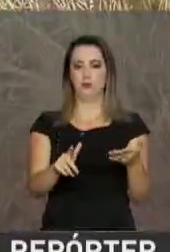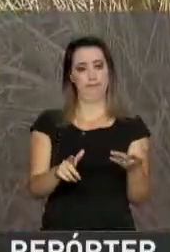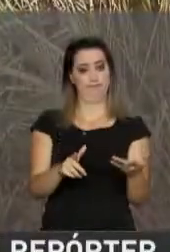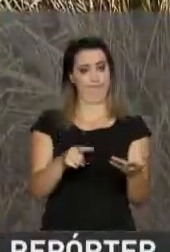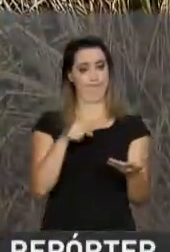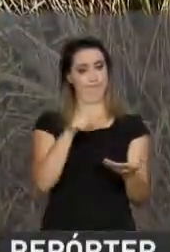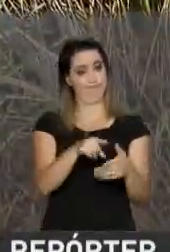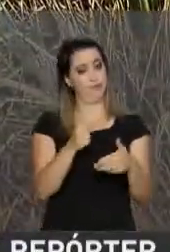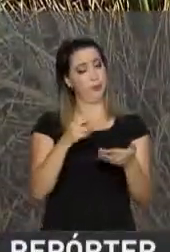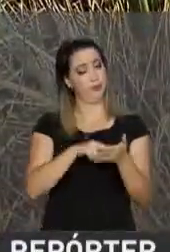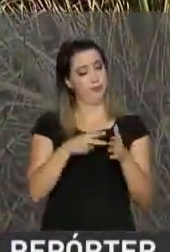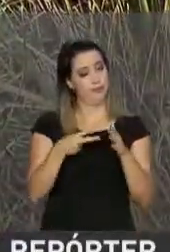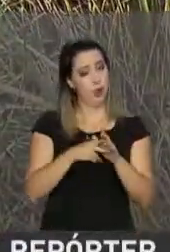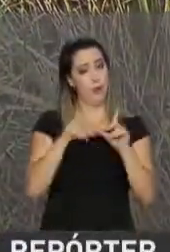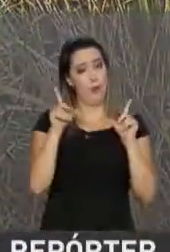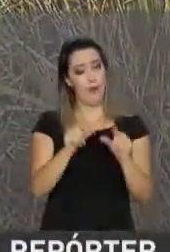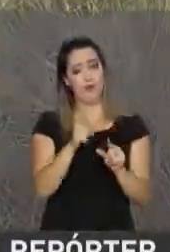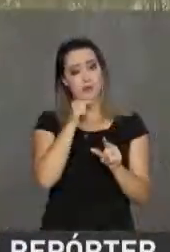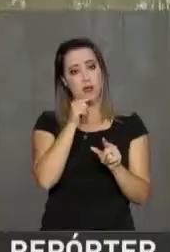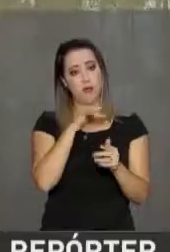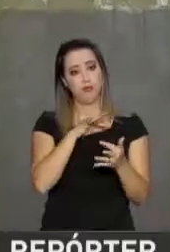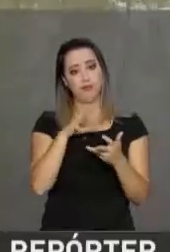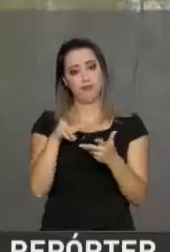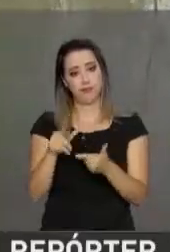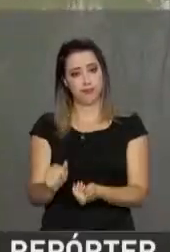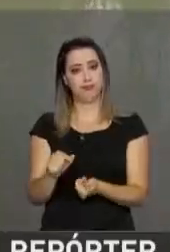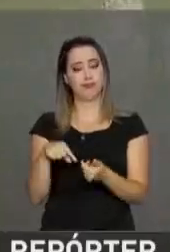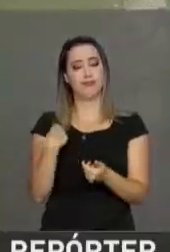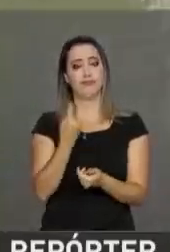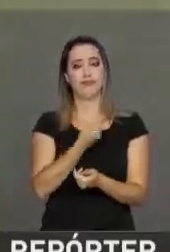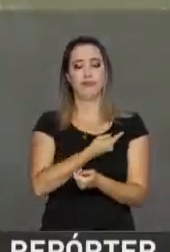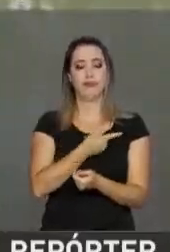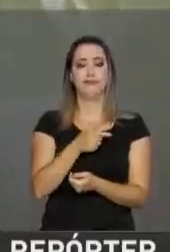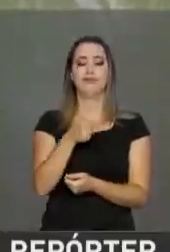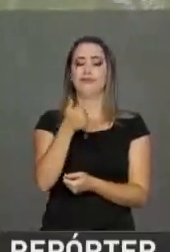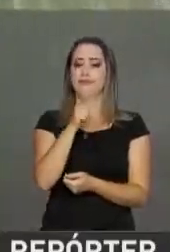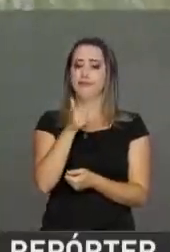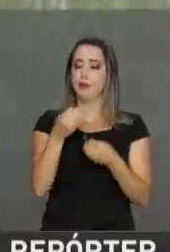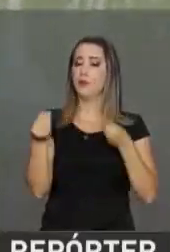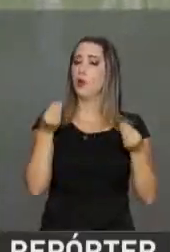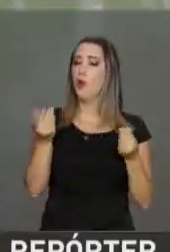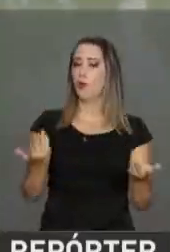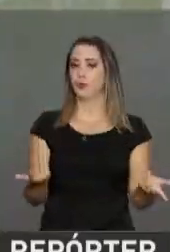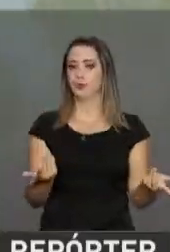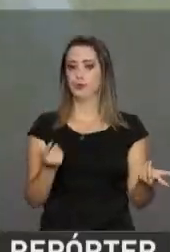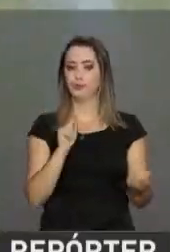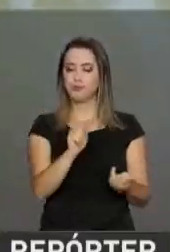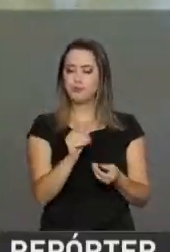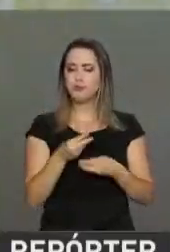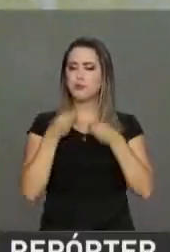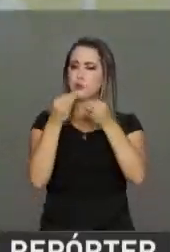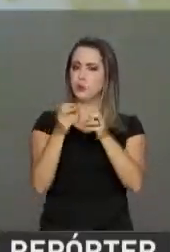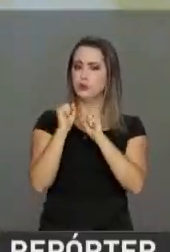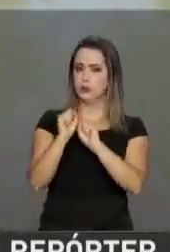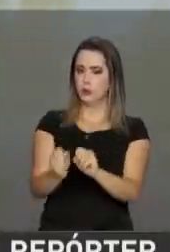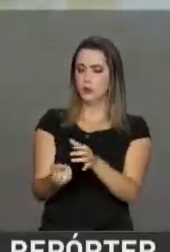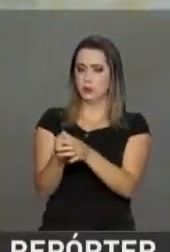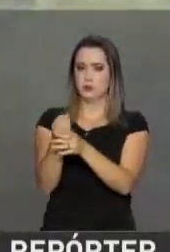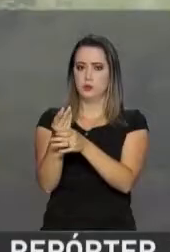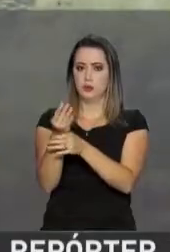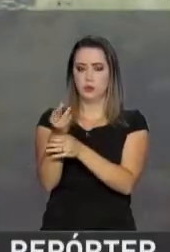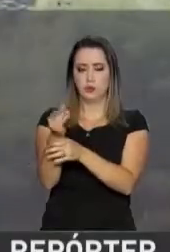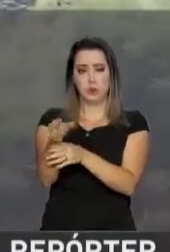significa menos fontes de água doce top para o nosso consumo e para garantir a recuperação de nascente em